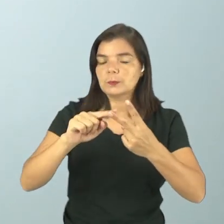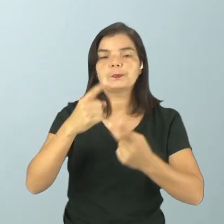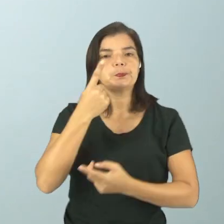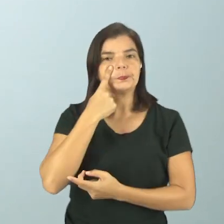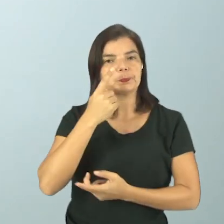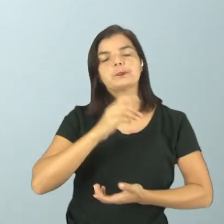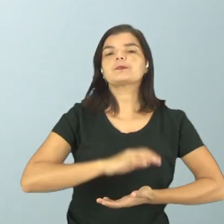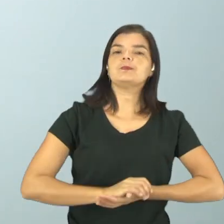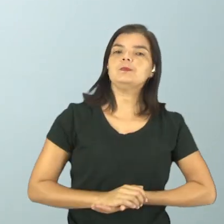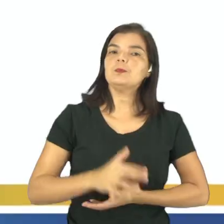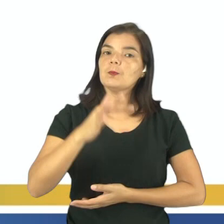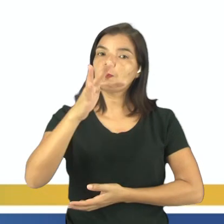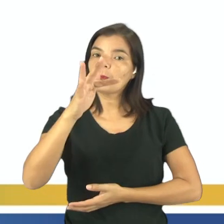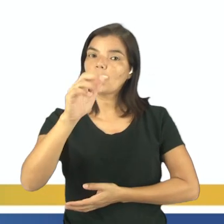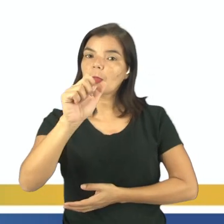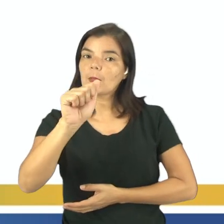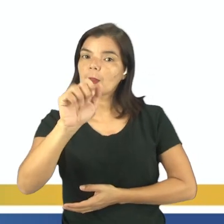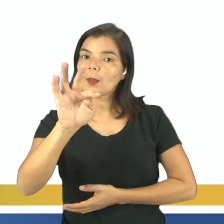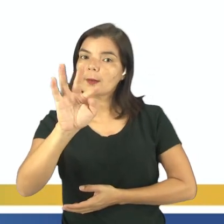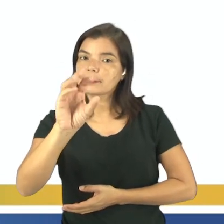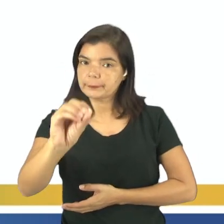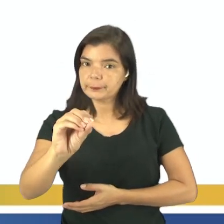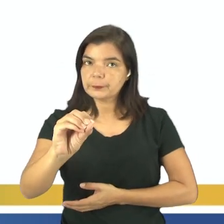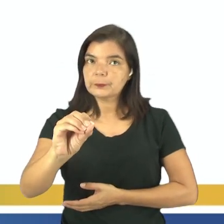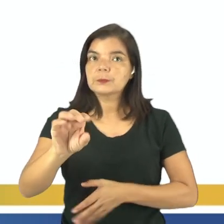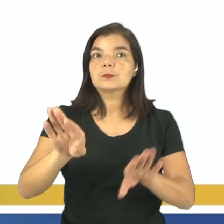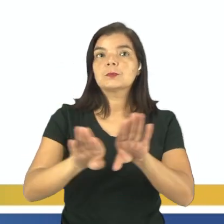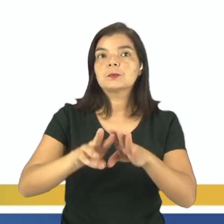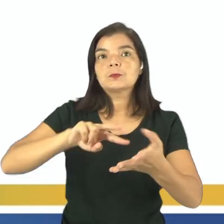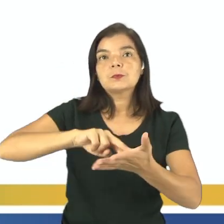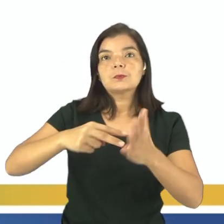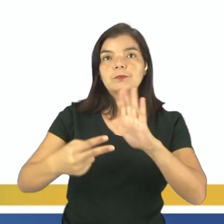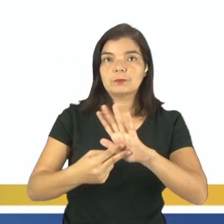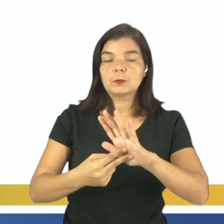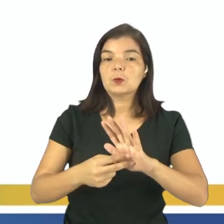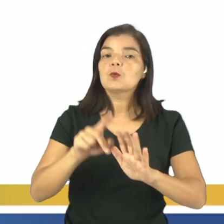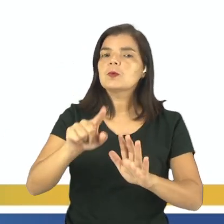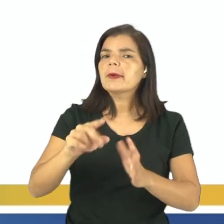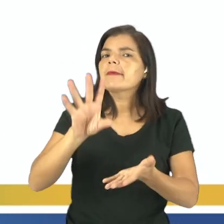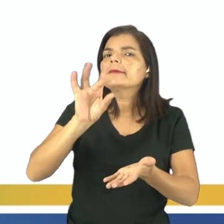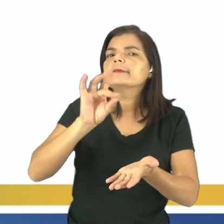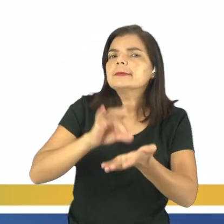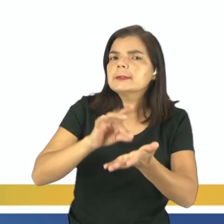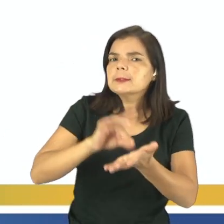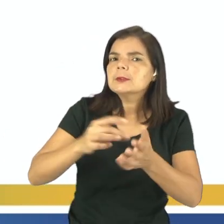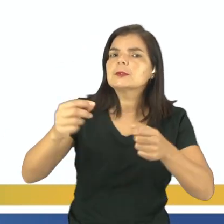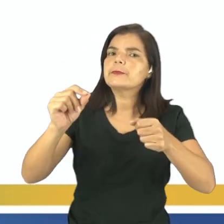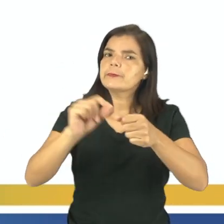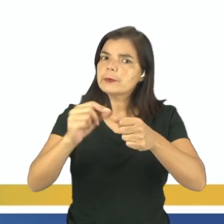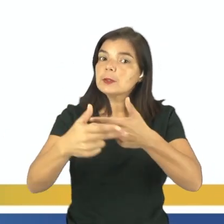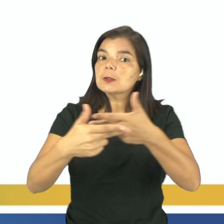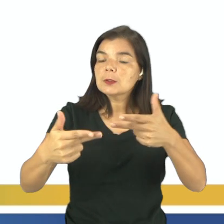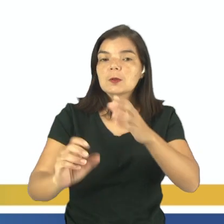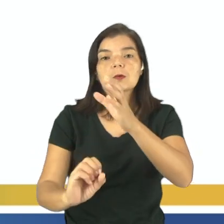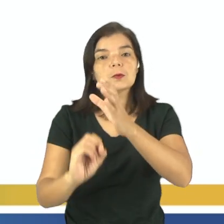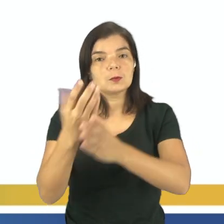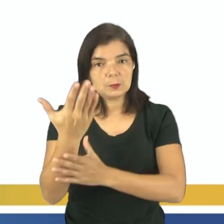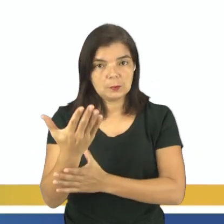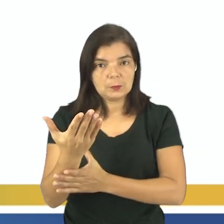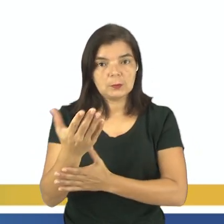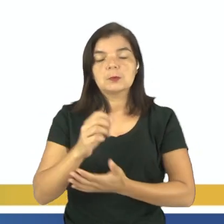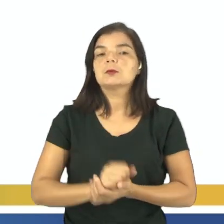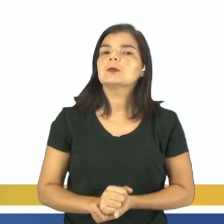só. Fato, do latim factum, quer dizer aquilo que é feito, é ato,